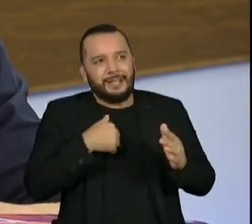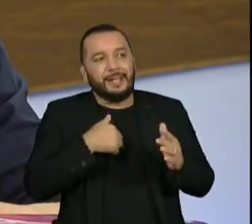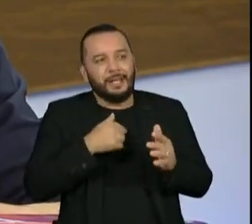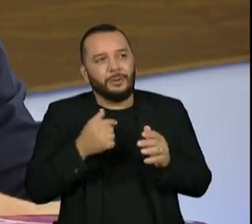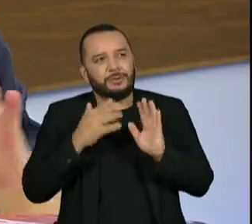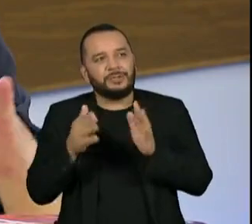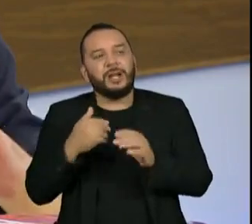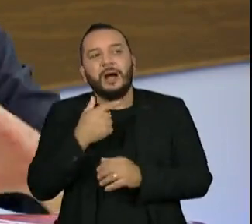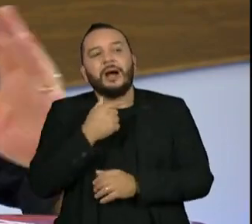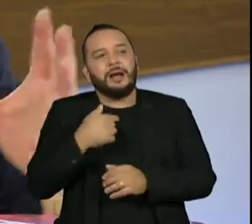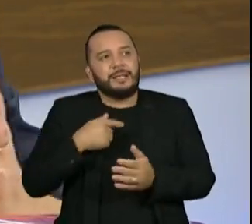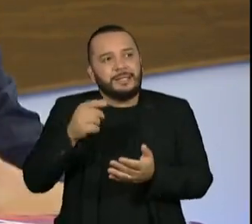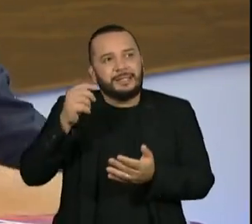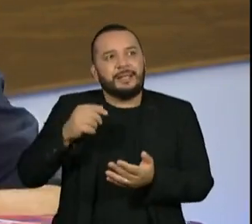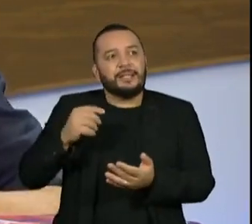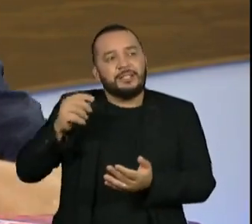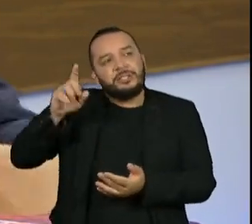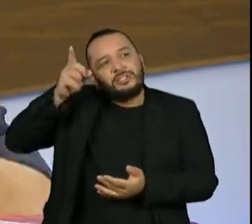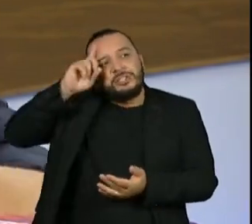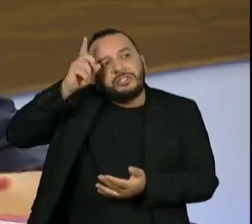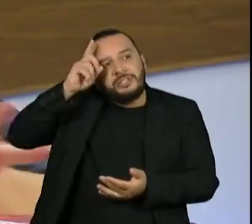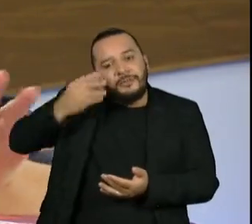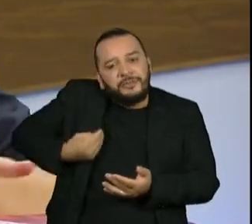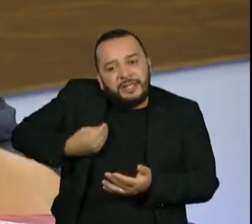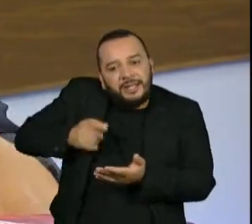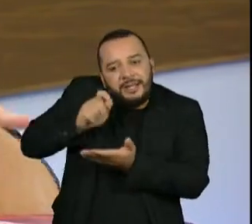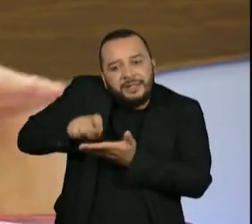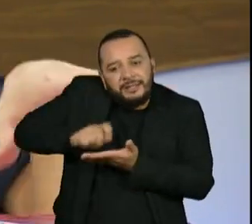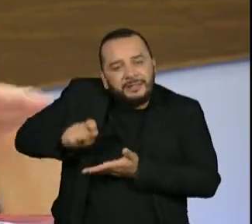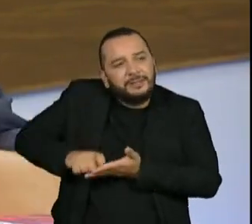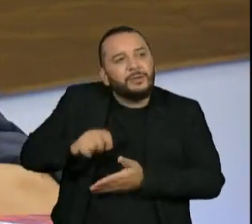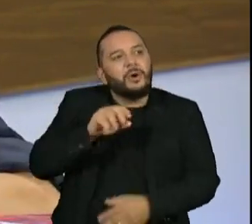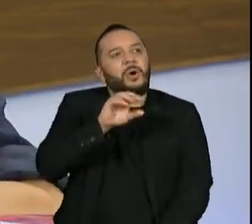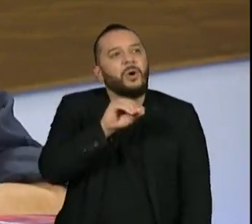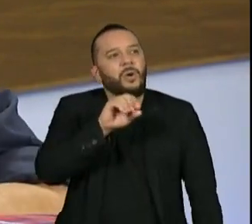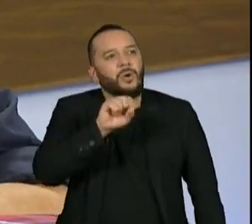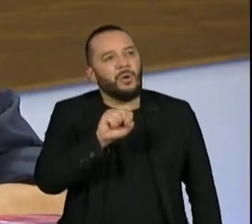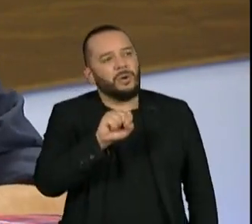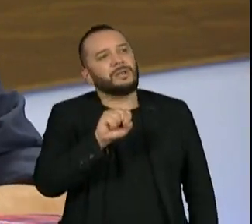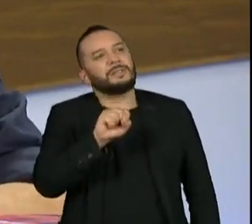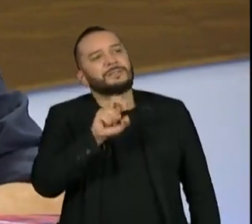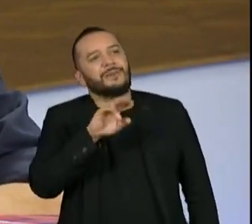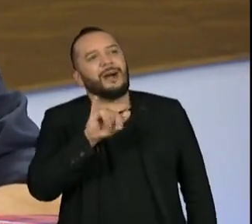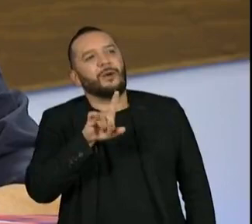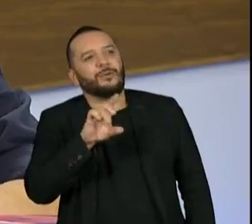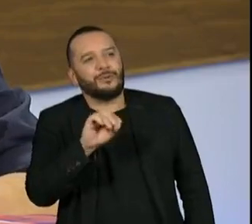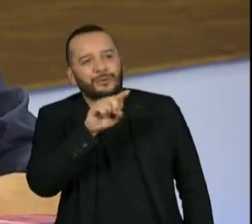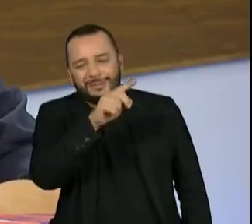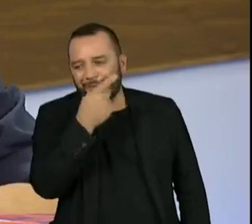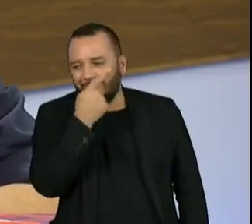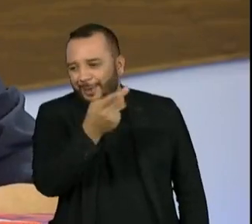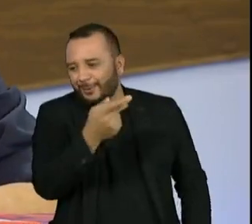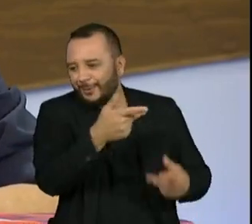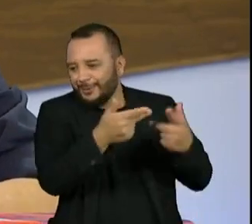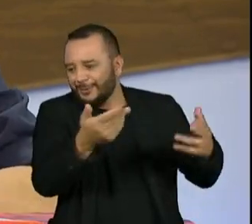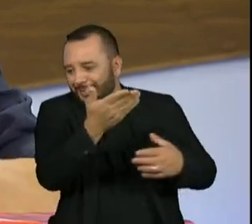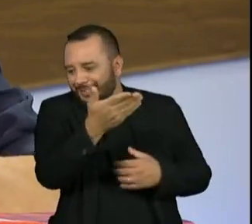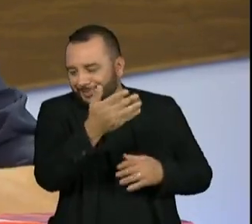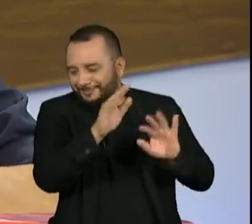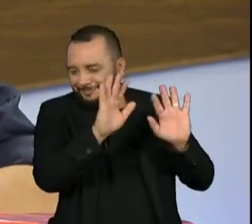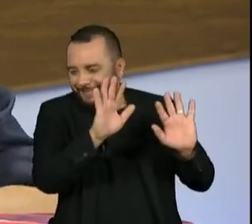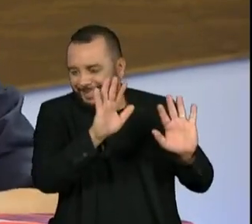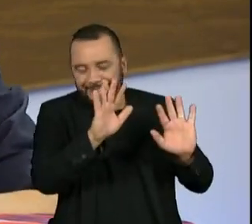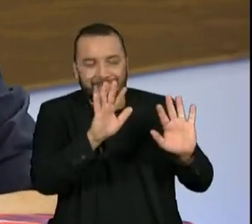Andrade, e tudo que você fala sobre ele me parece que pode ser tema de outras perguntas aqui. Eu queria ir diretamente ao seu ensaio na Folha de São